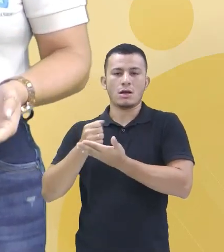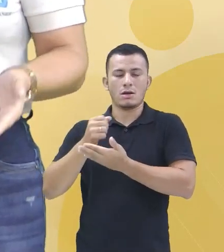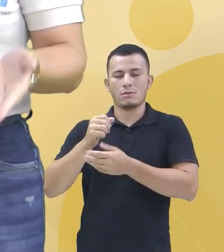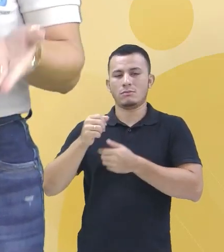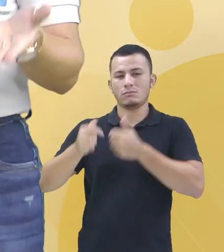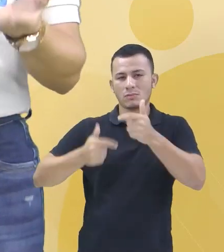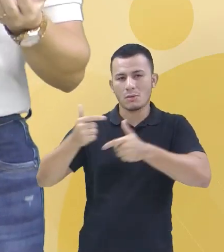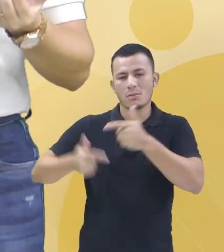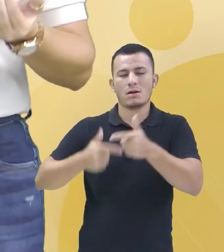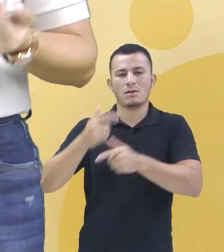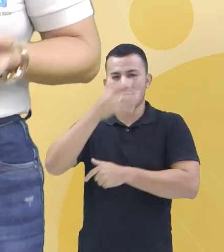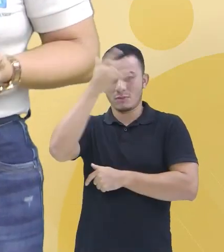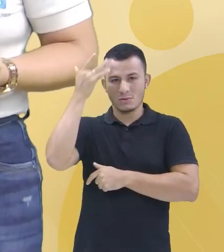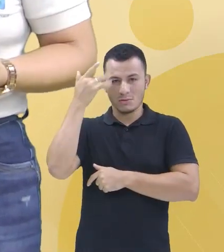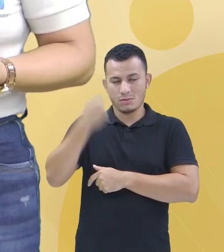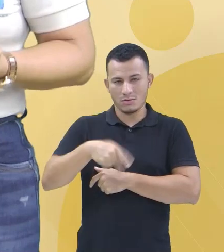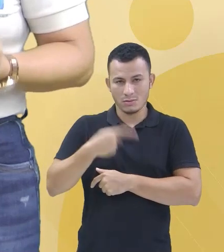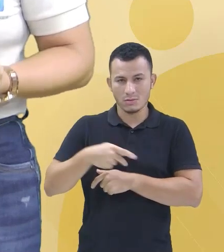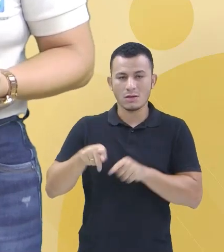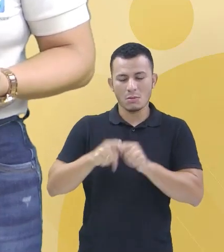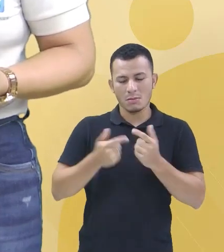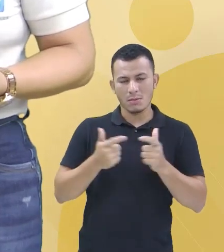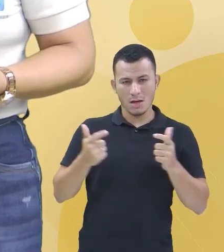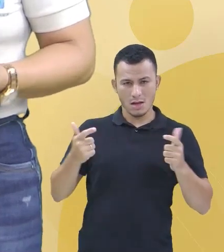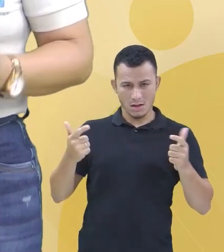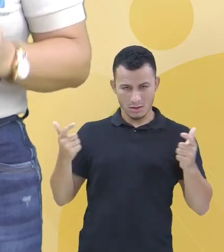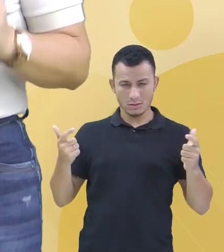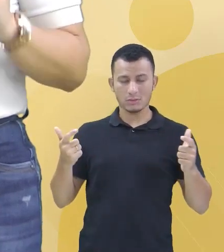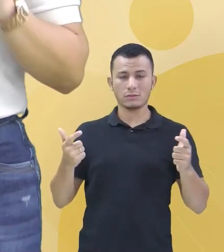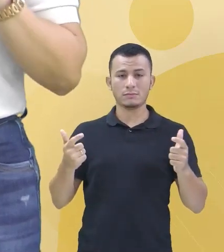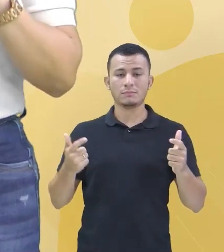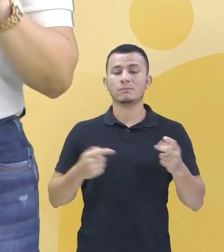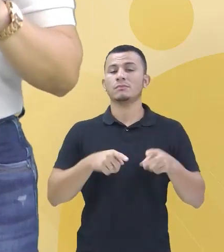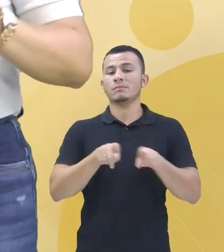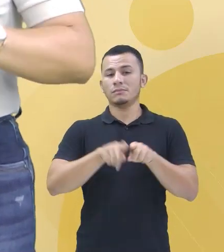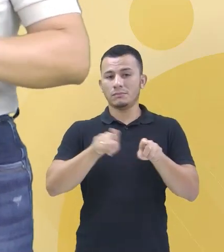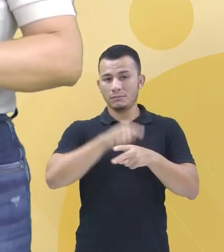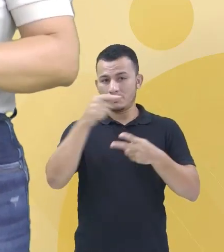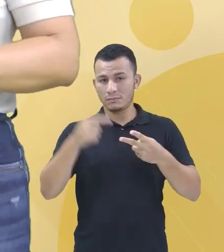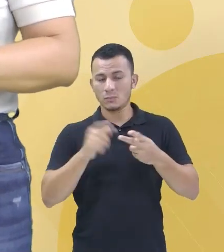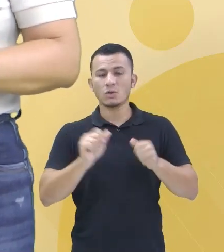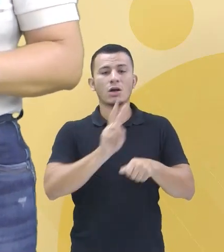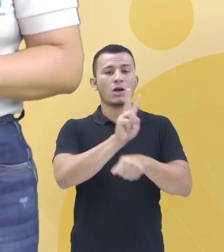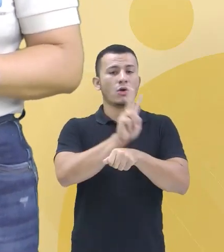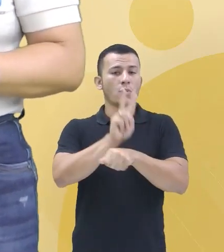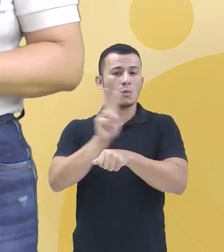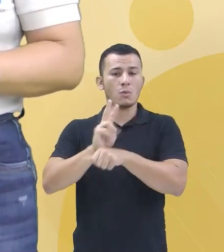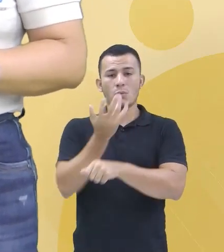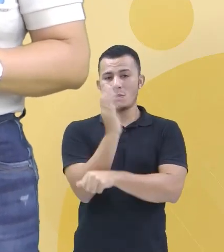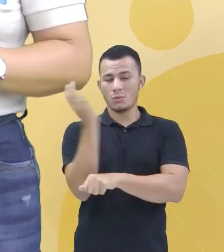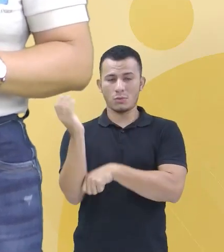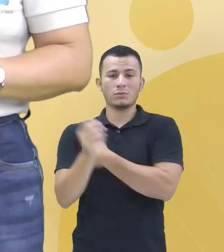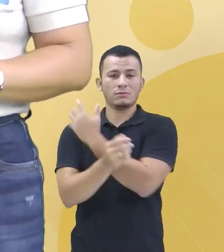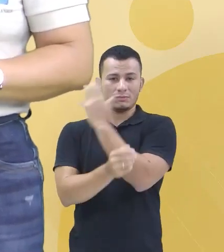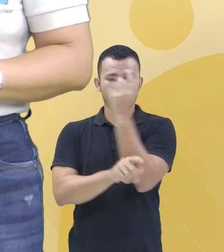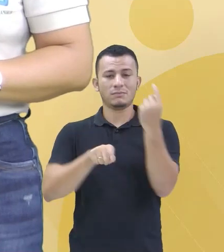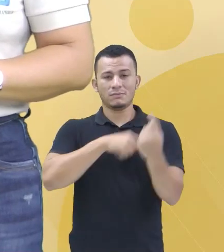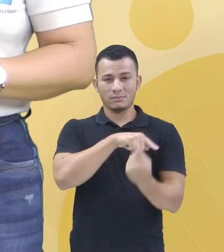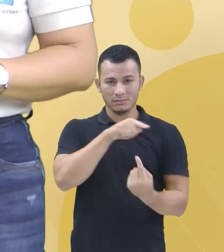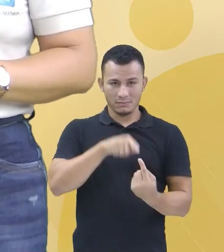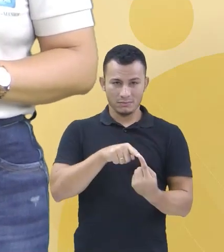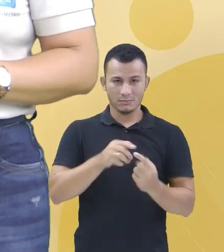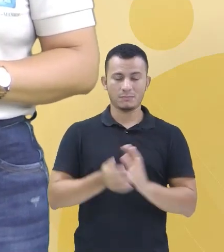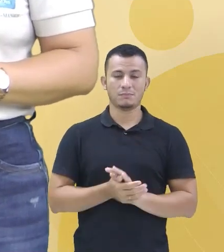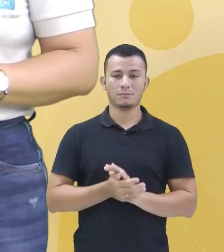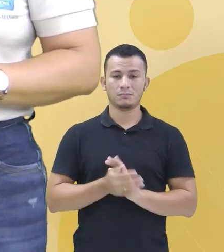pessoas, incentivar o crescimento na Amazônia, ela também preserva a nossa floresta. E este ano,